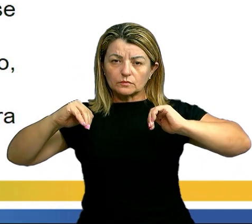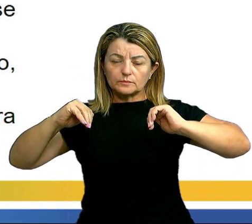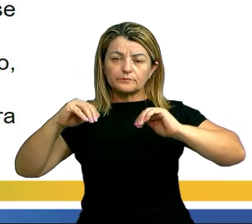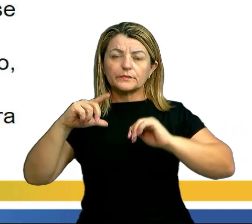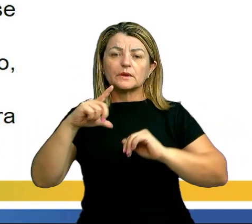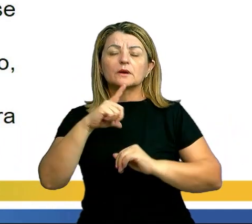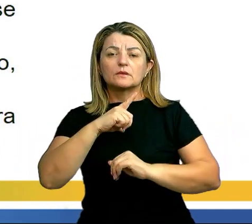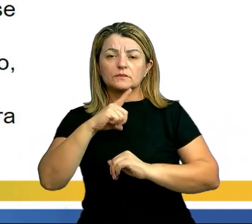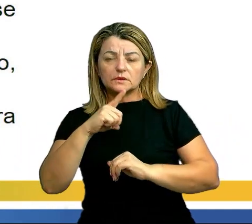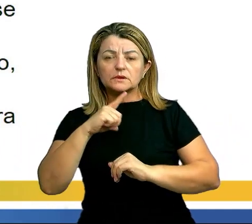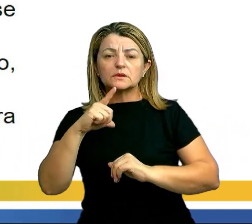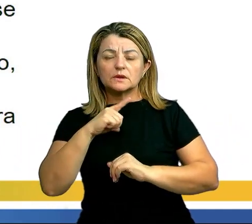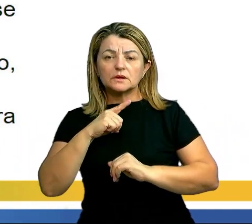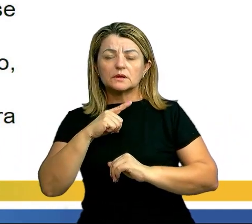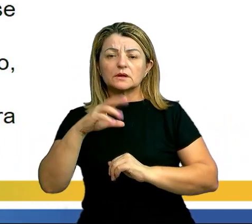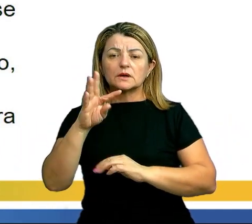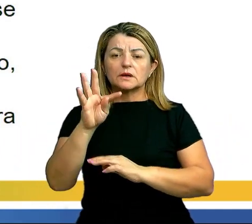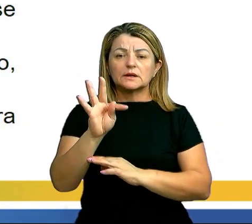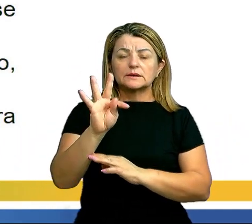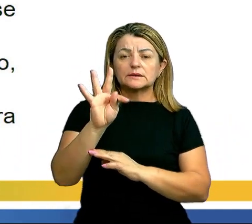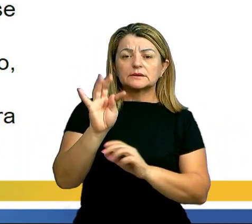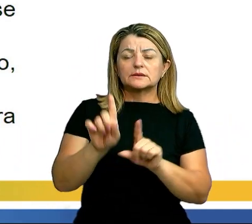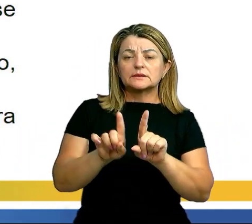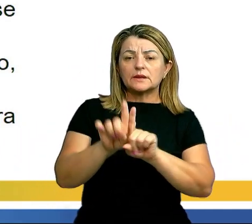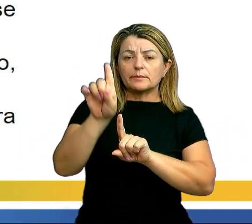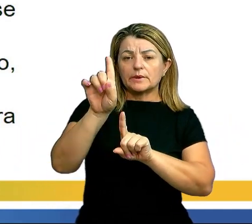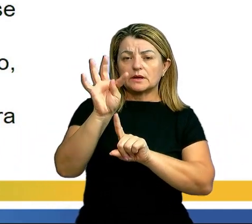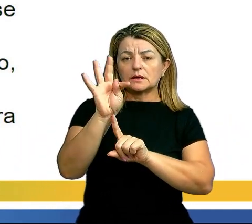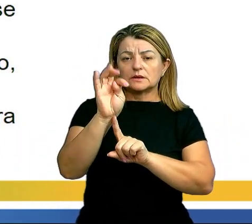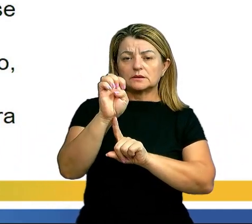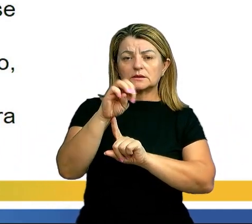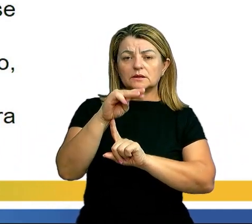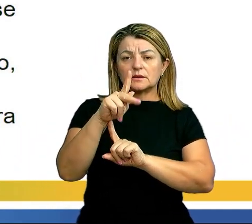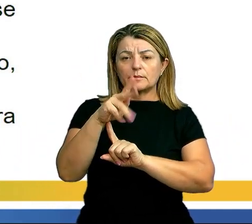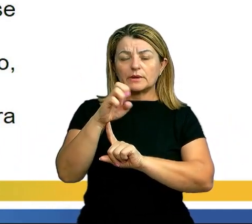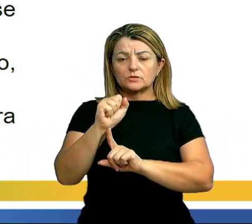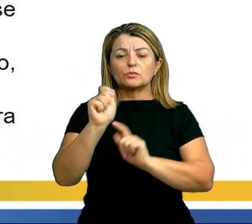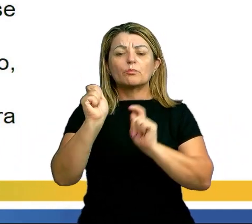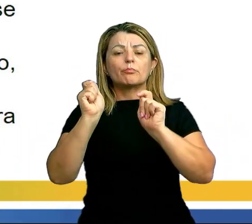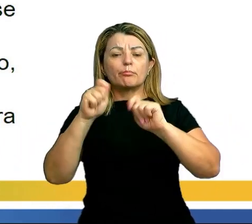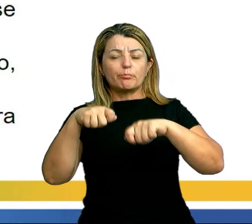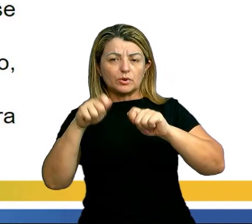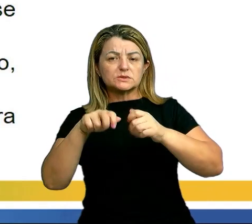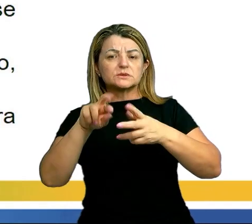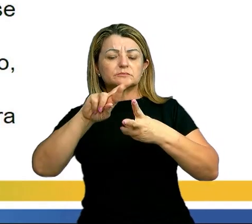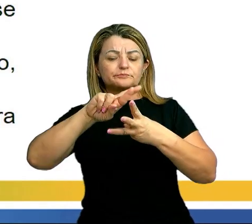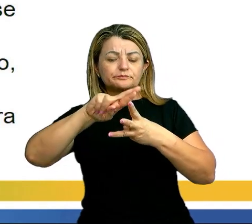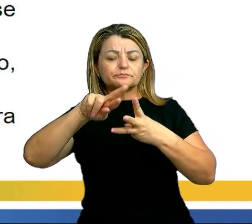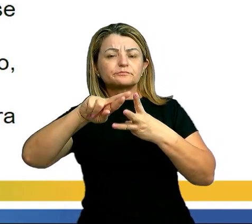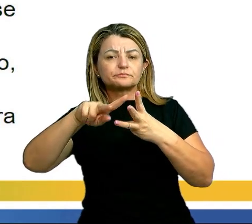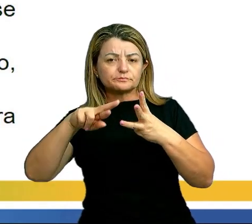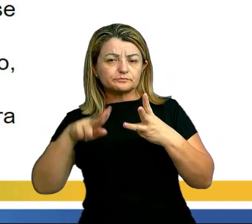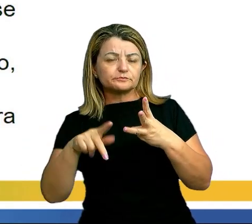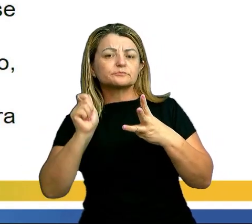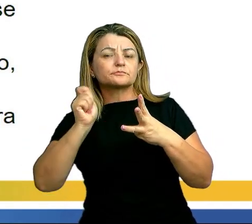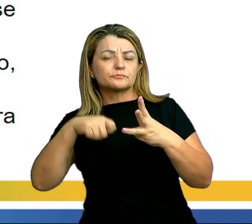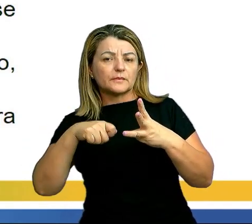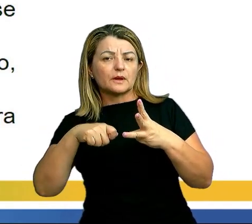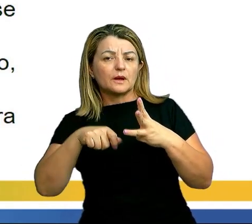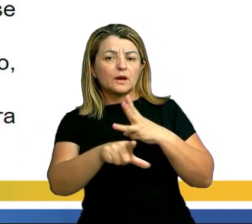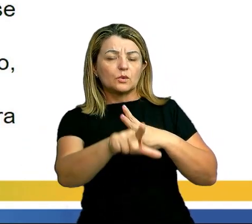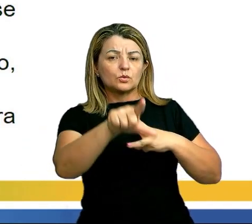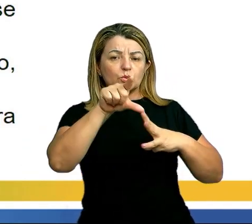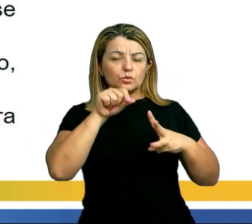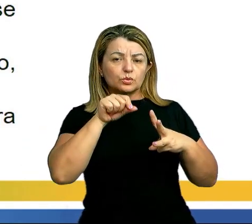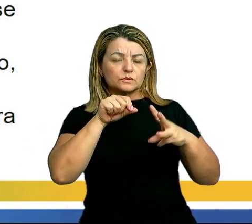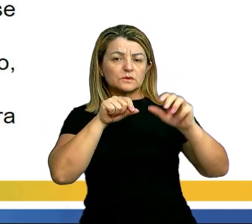nessa temperatura, ela pode ser calculada tanto em Celsius como em Fahrenheit e Kelvin. Dessa maneira, a alternativa da letra